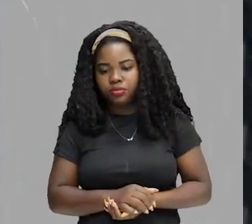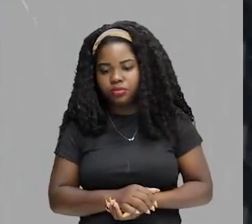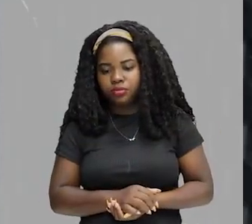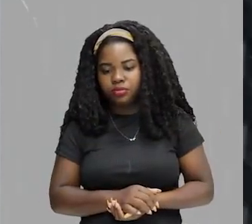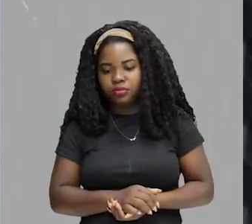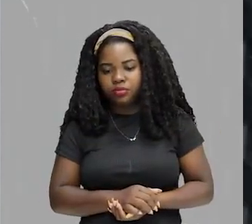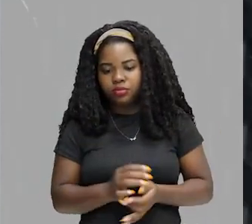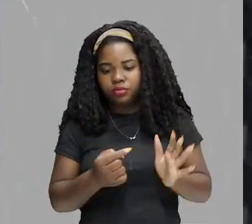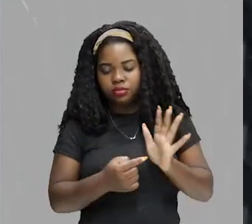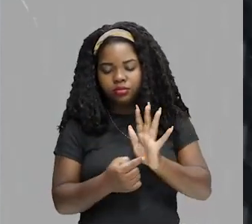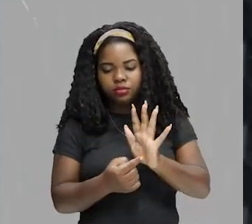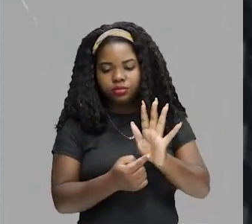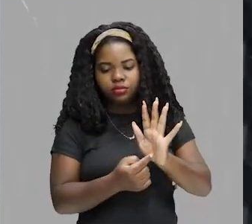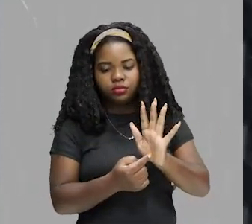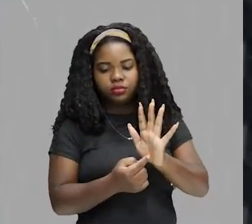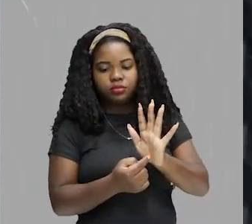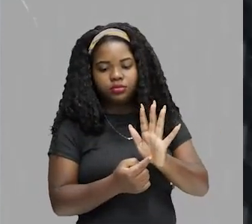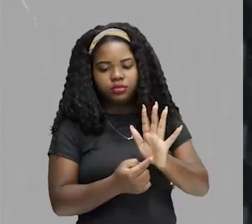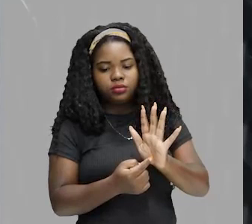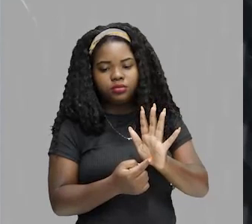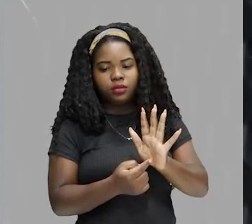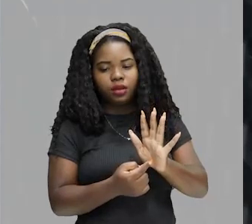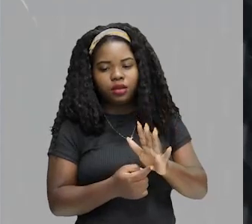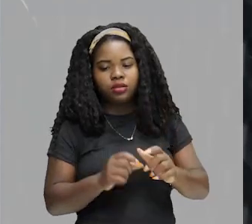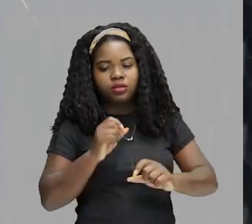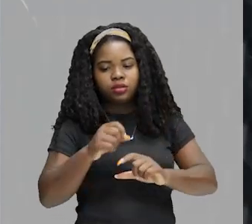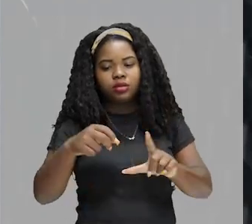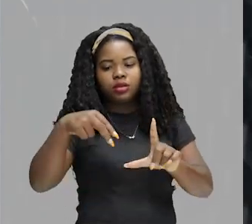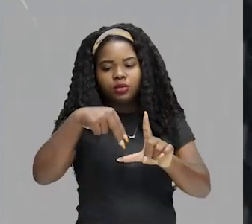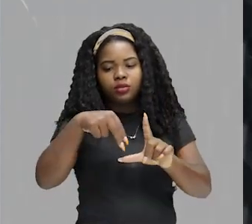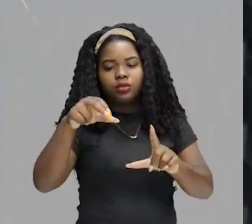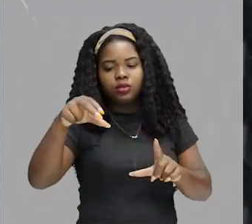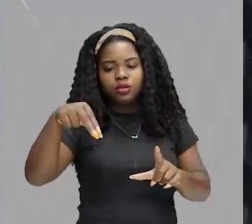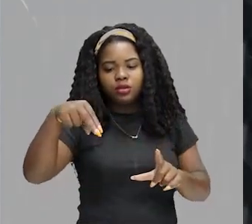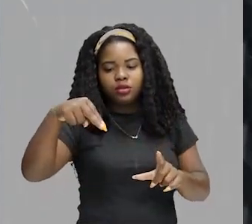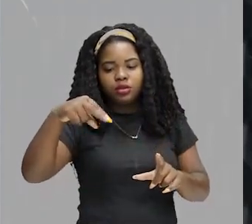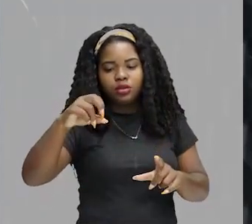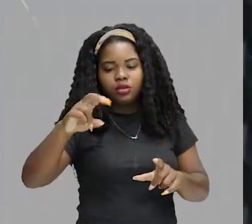brasileira, apareceu naquela